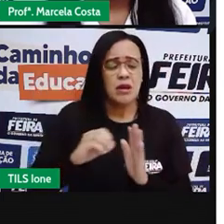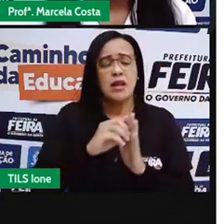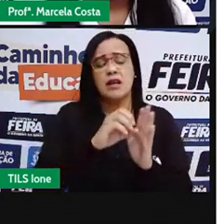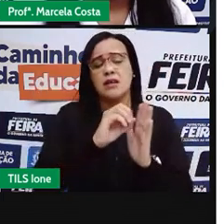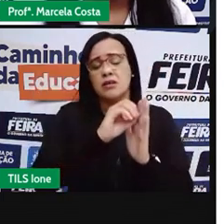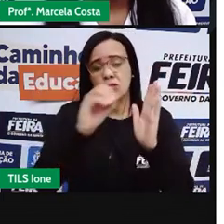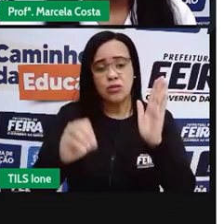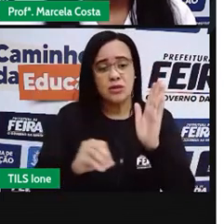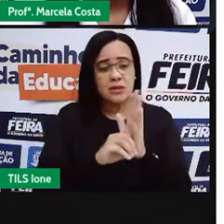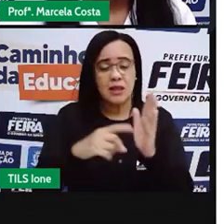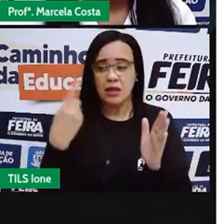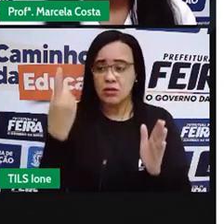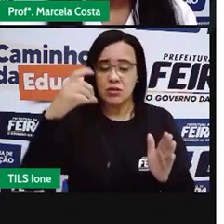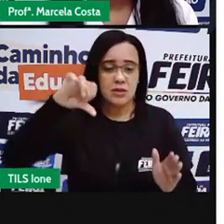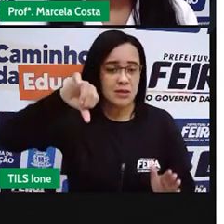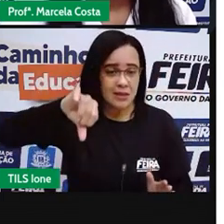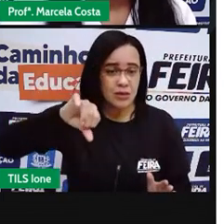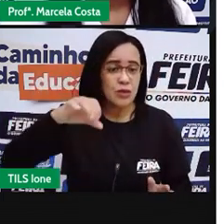Então,